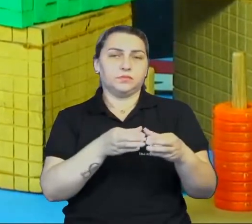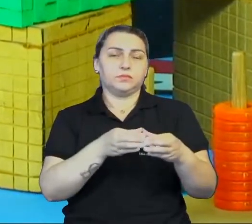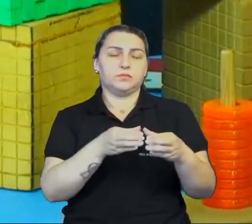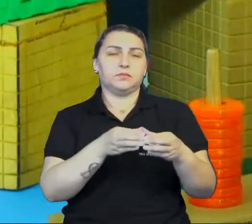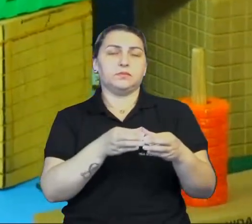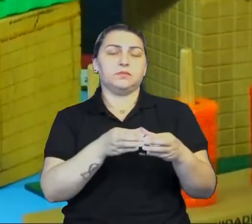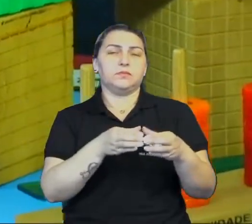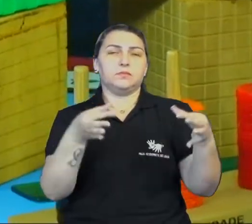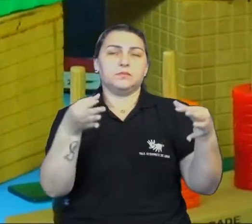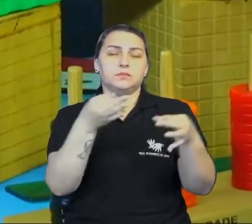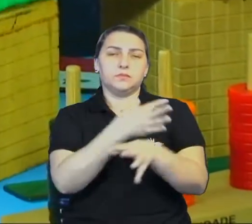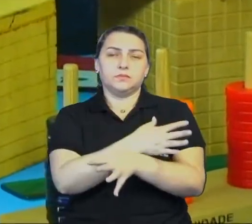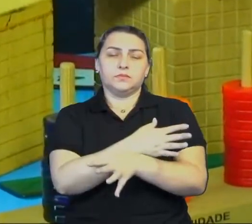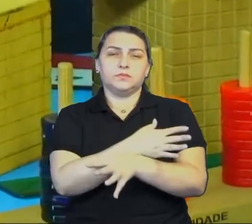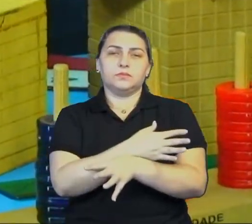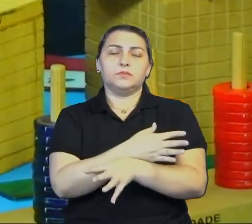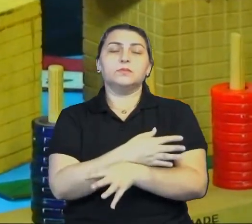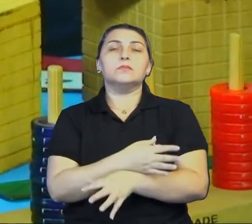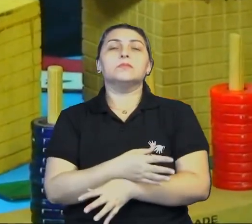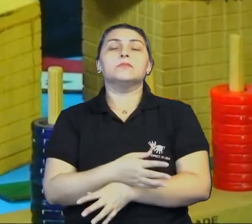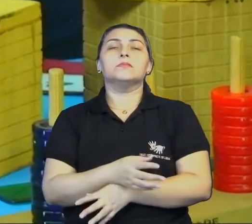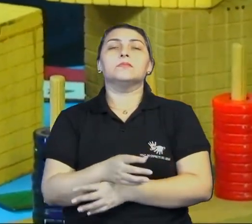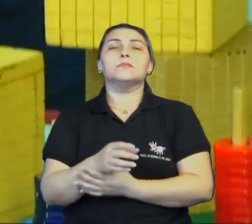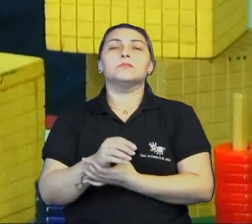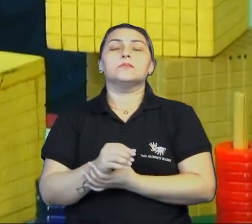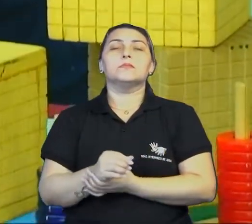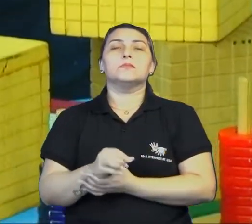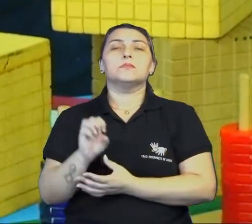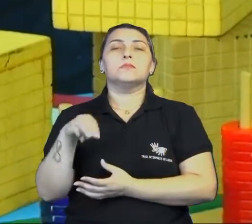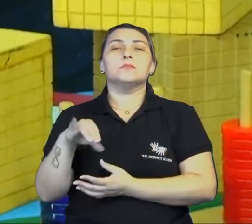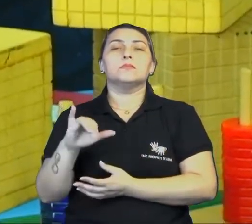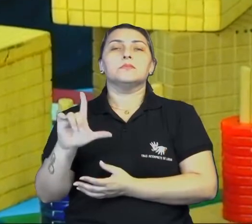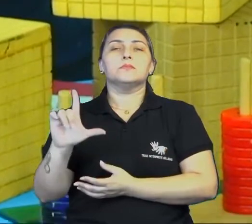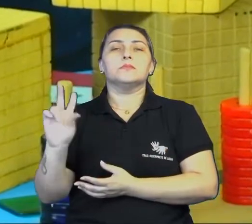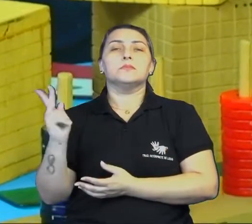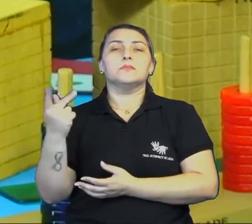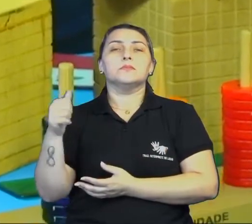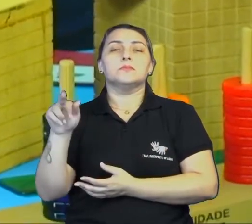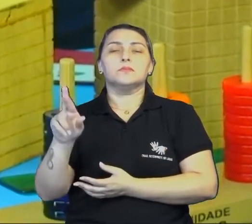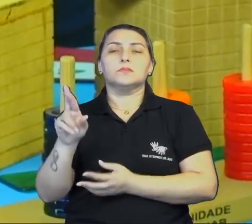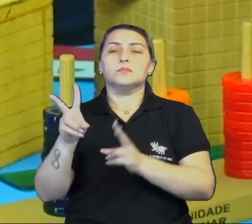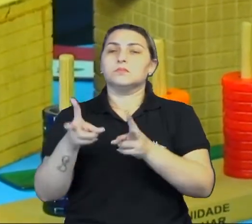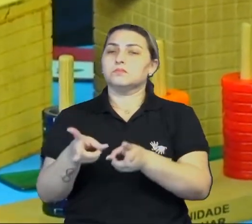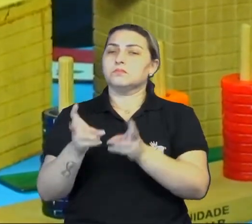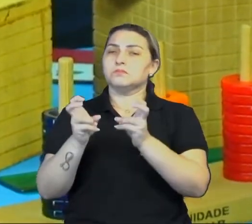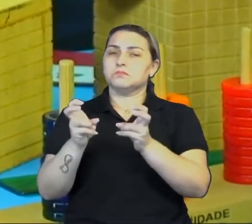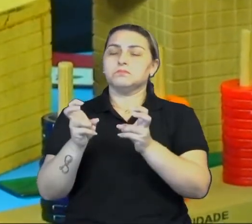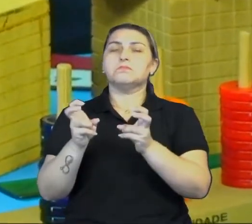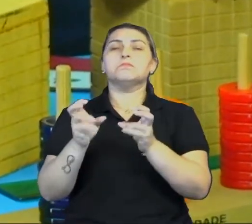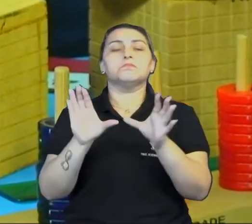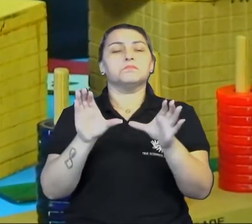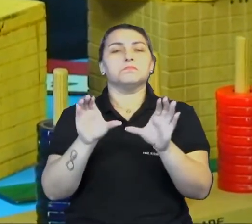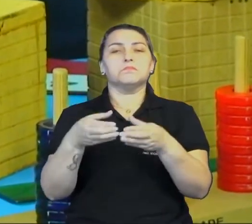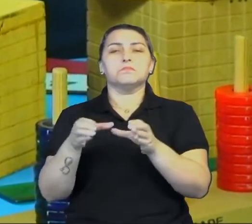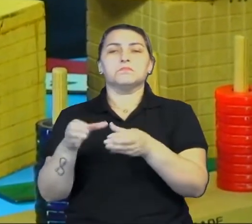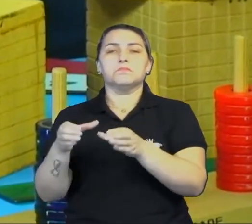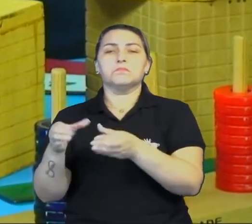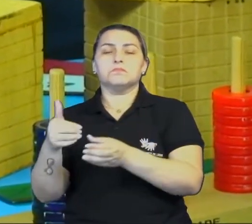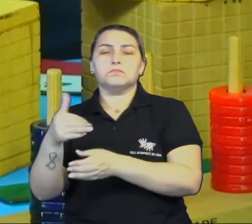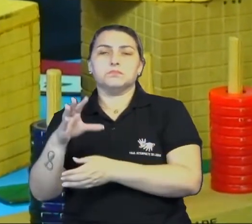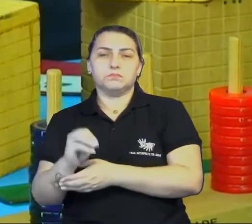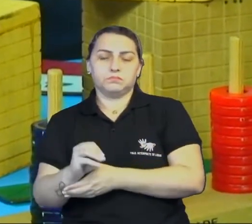eu formo uma unidade de milhar. Viu só como é que é o conjunto de 10? Por isso